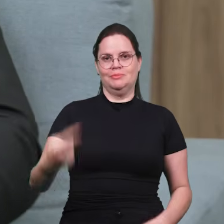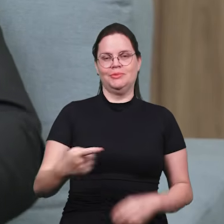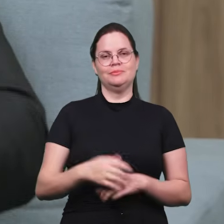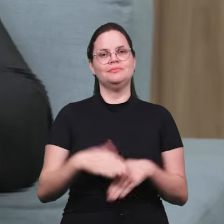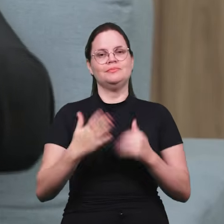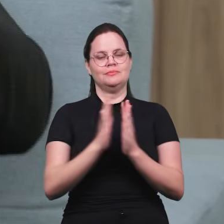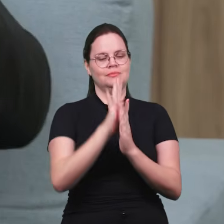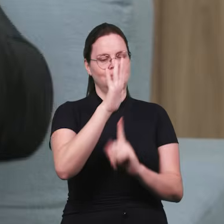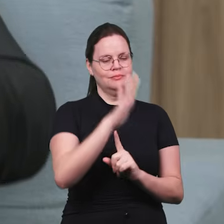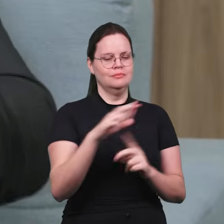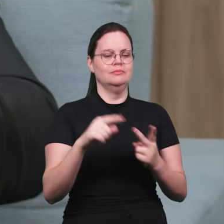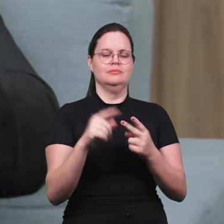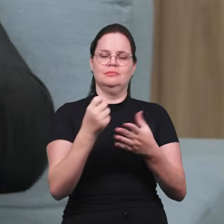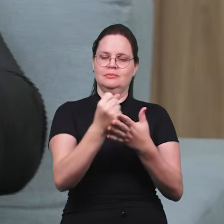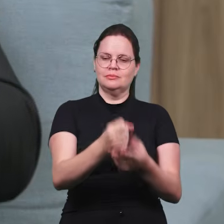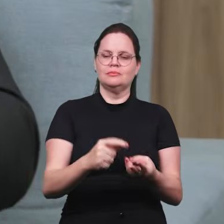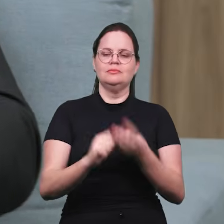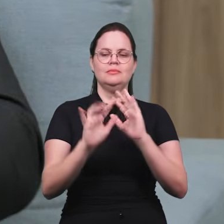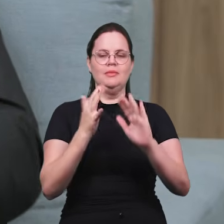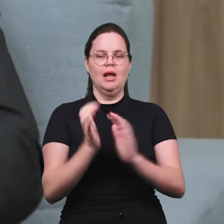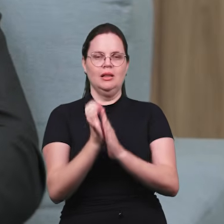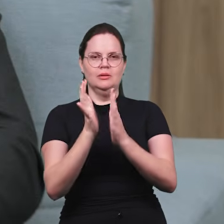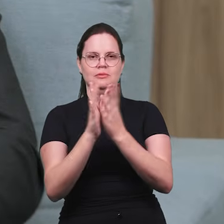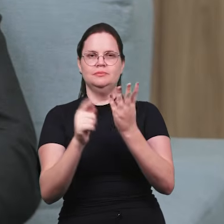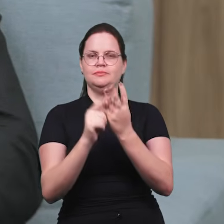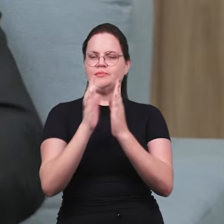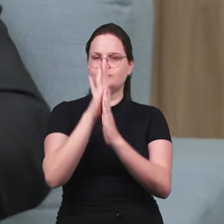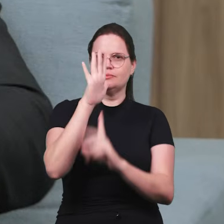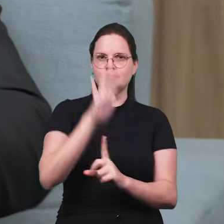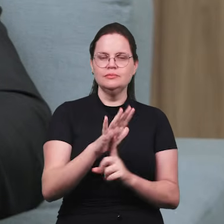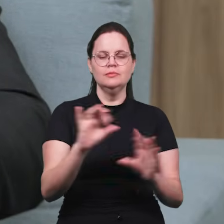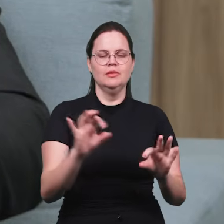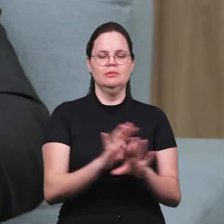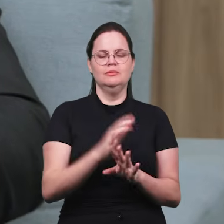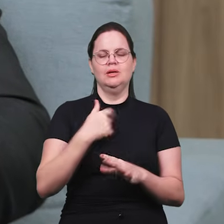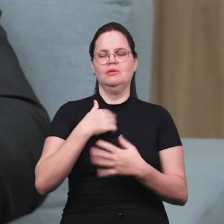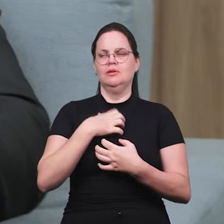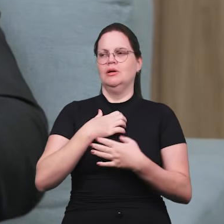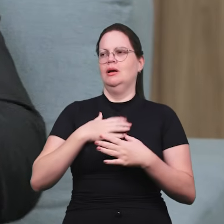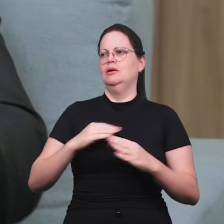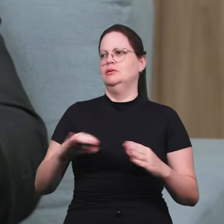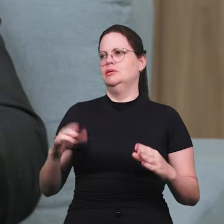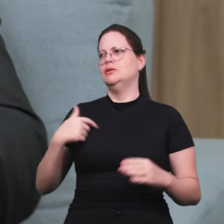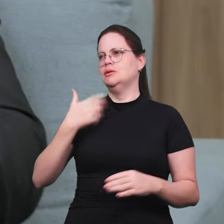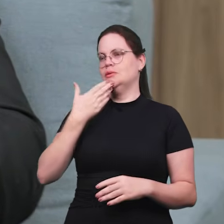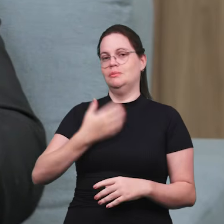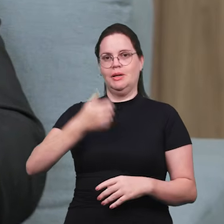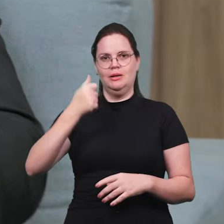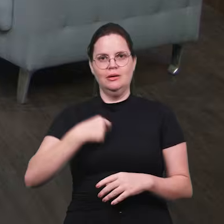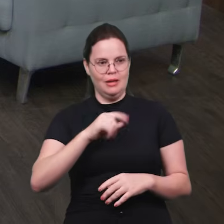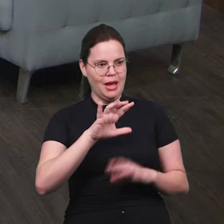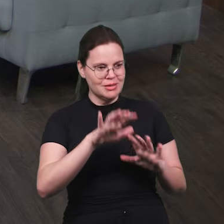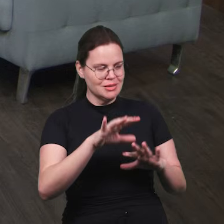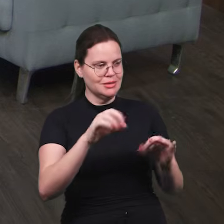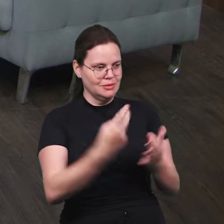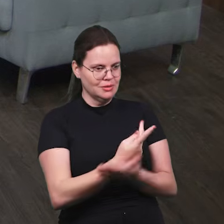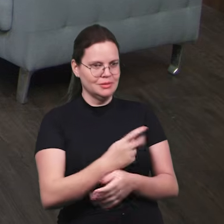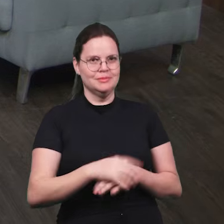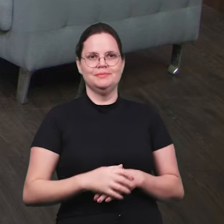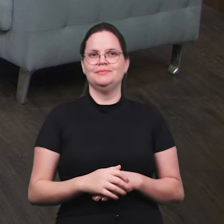assistência dos irmãos, cantam louvores, oram por ele. Aí ele fala bem assim, eu estou me sentindo até melhor agora. É assim mesmo que acontece?